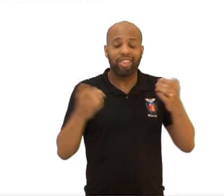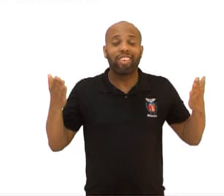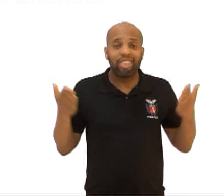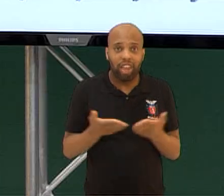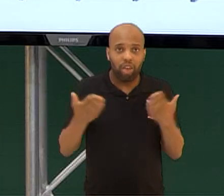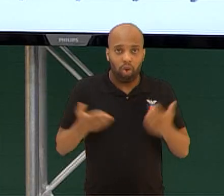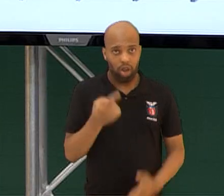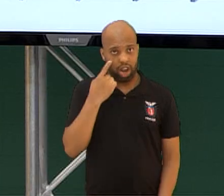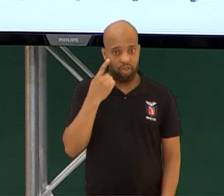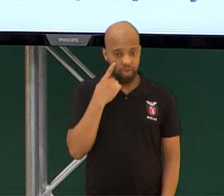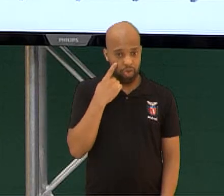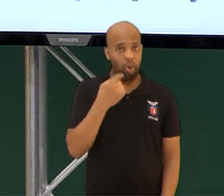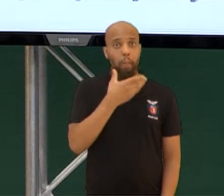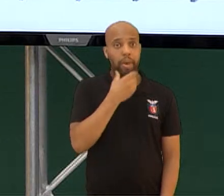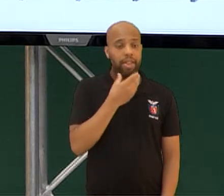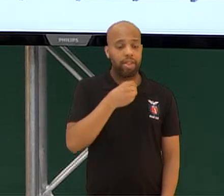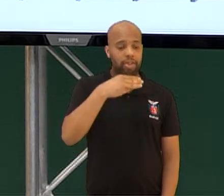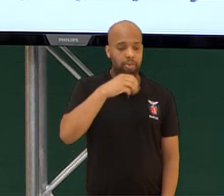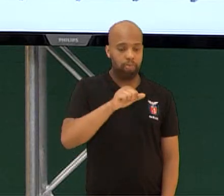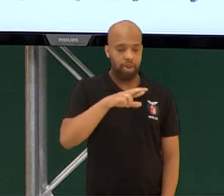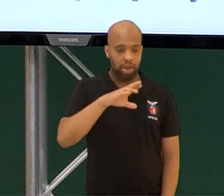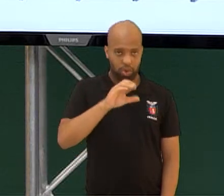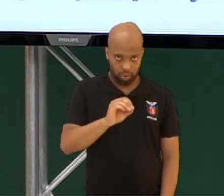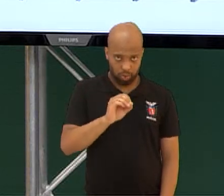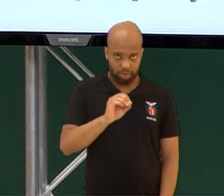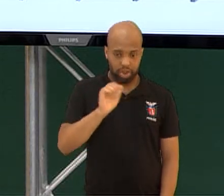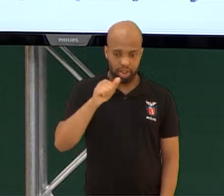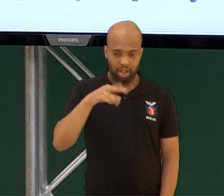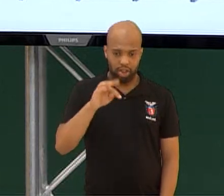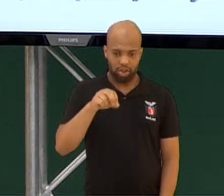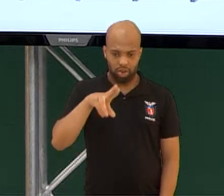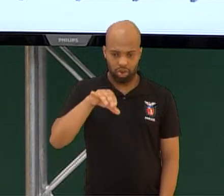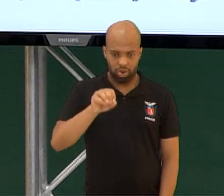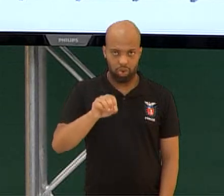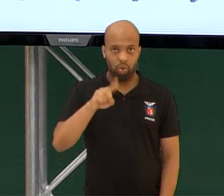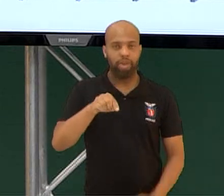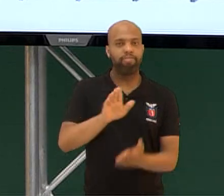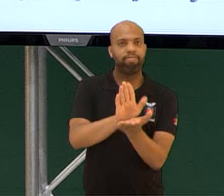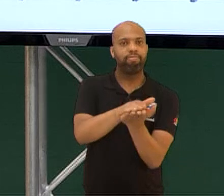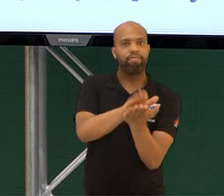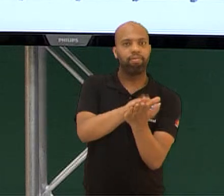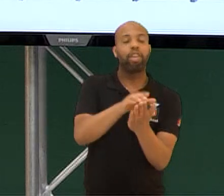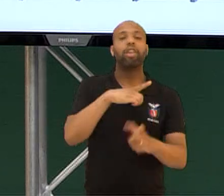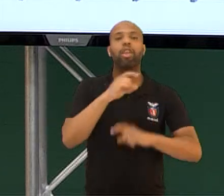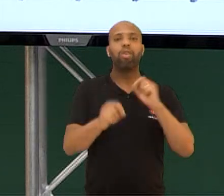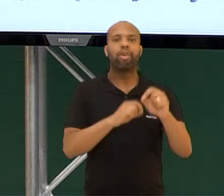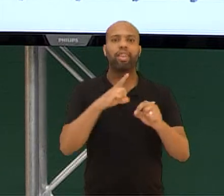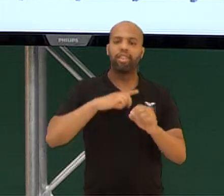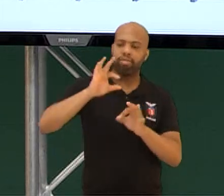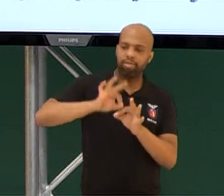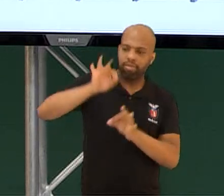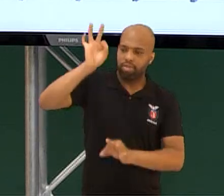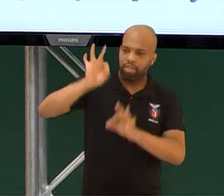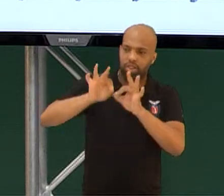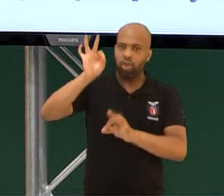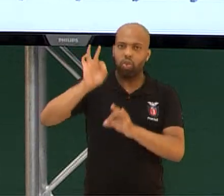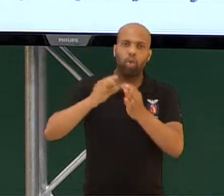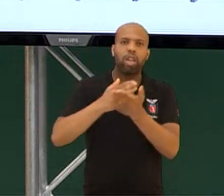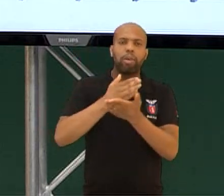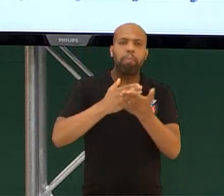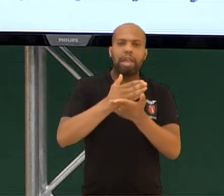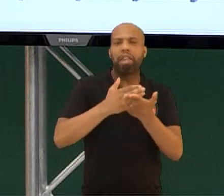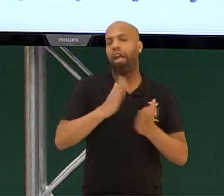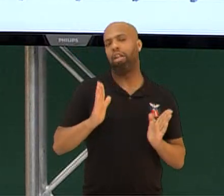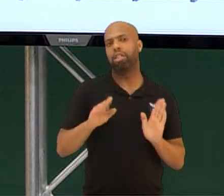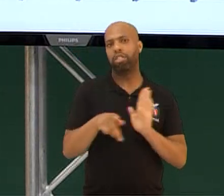tá? Do Marco Antônio, do Colégio Estadual Luiz Sete, de Jacarezinho. Qual a altitude média do estado? Tá? Ele manda um abraço também para todos os colegas